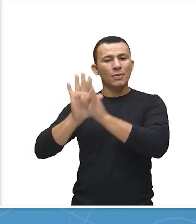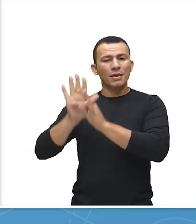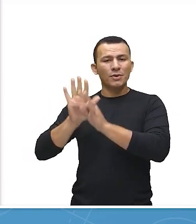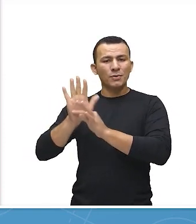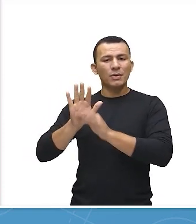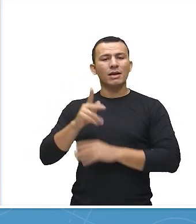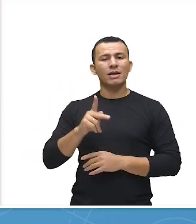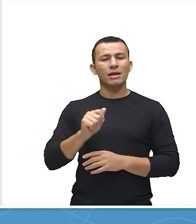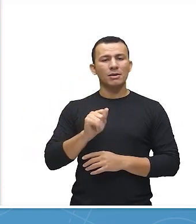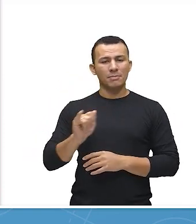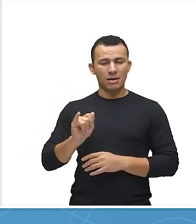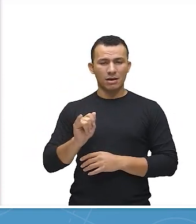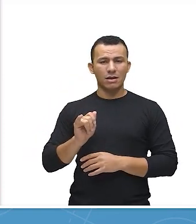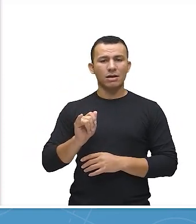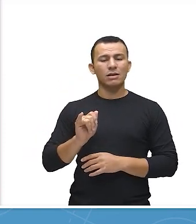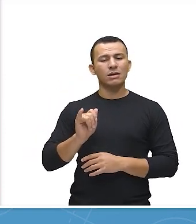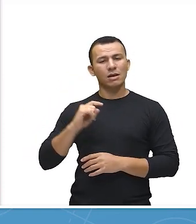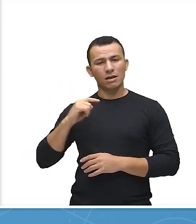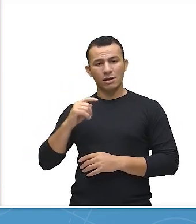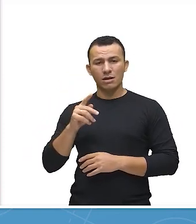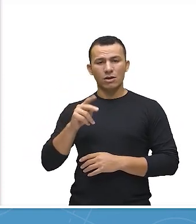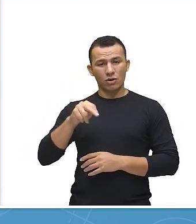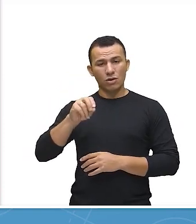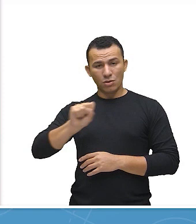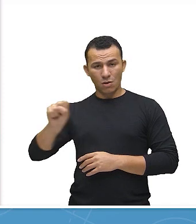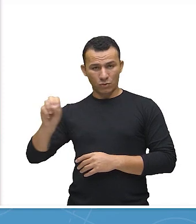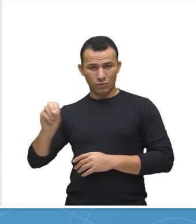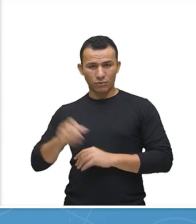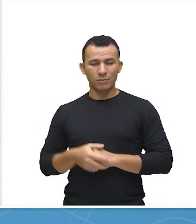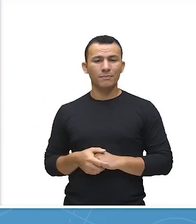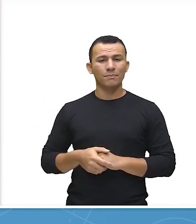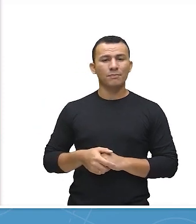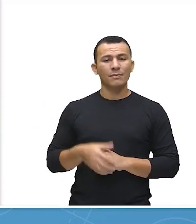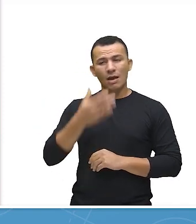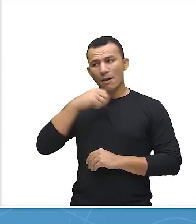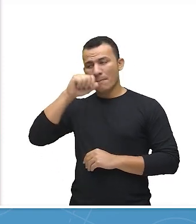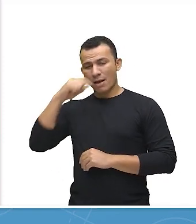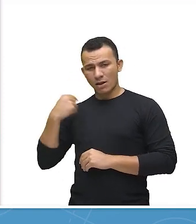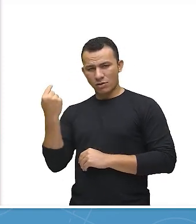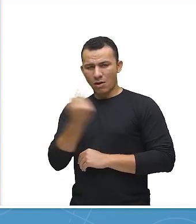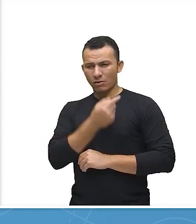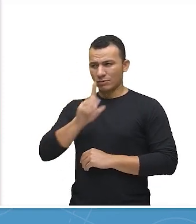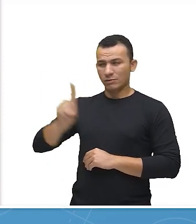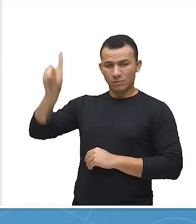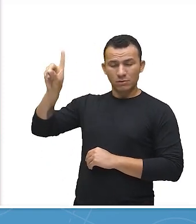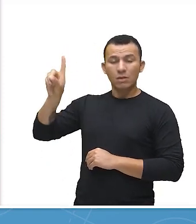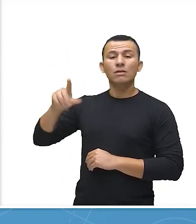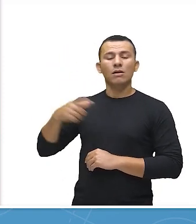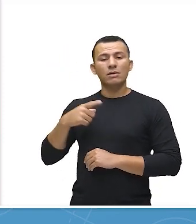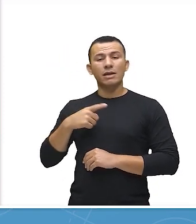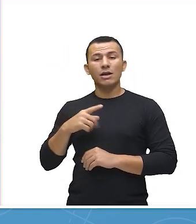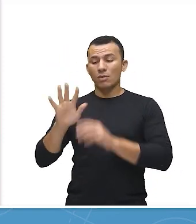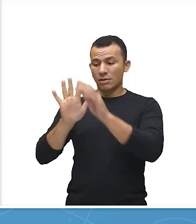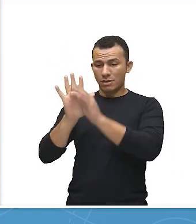Salmo 91? Com o Salmo 23? Com a oração do Pai Nosso ou com a oração da Ave